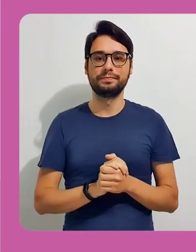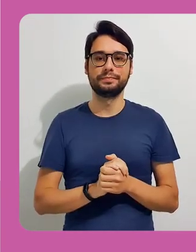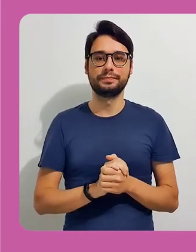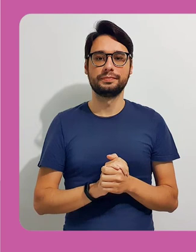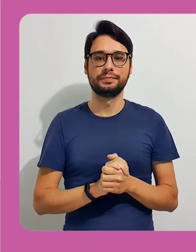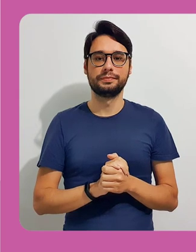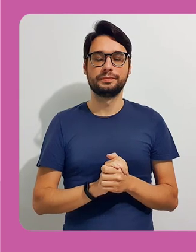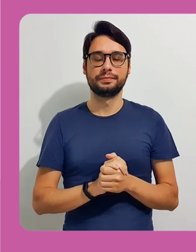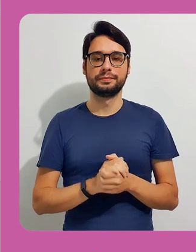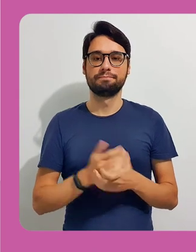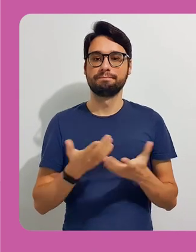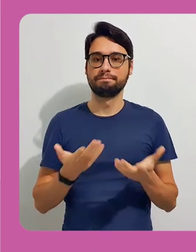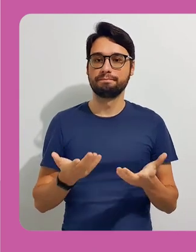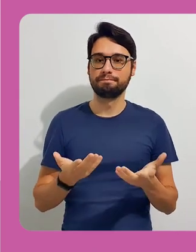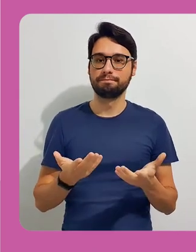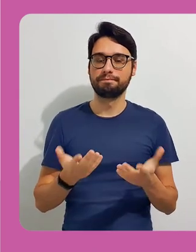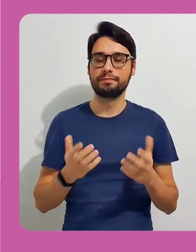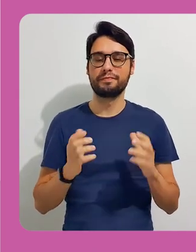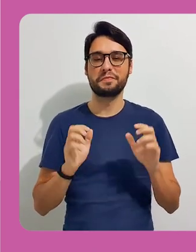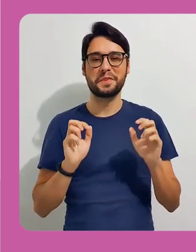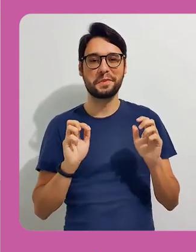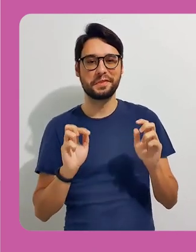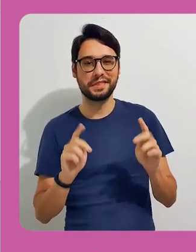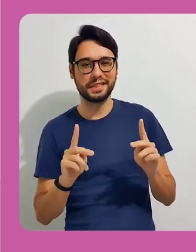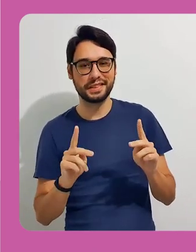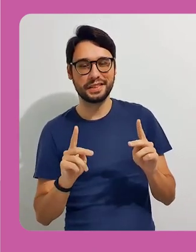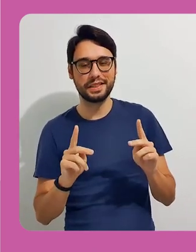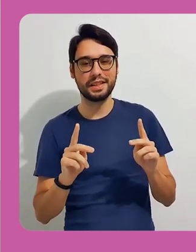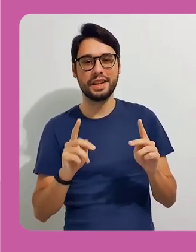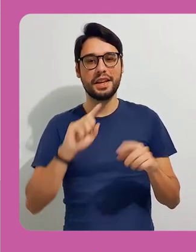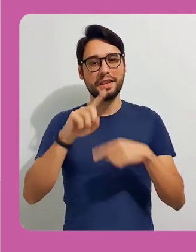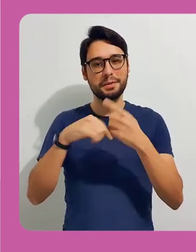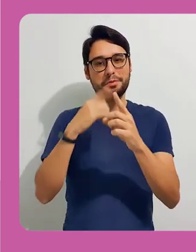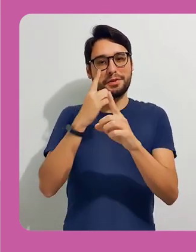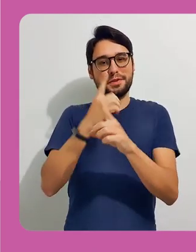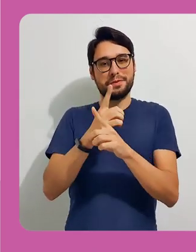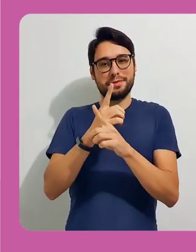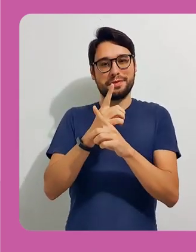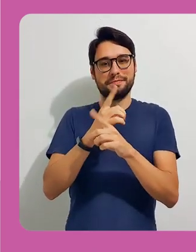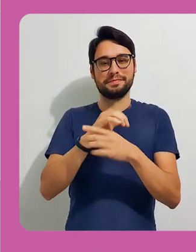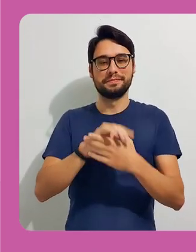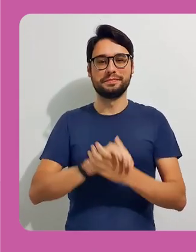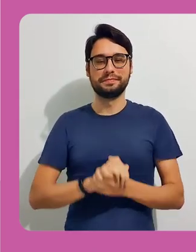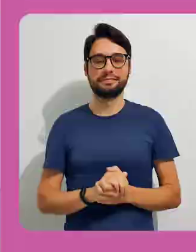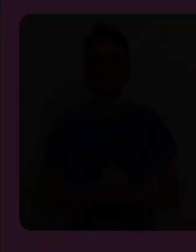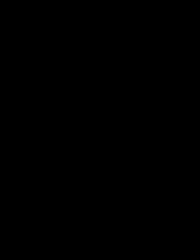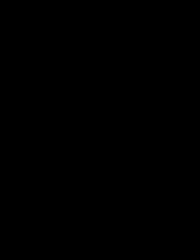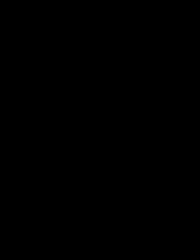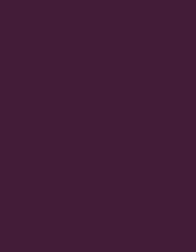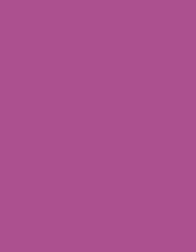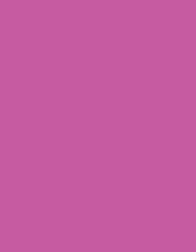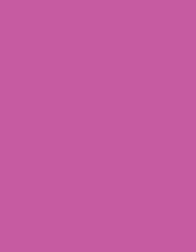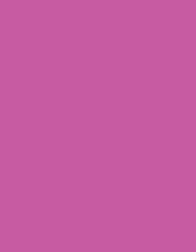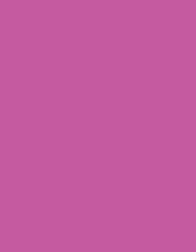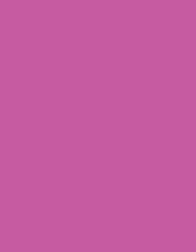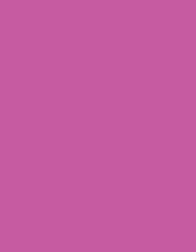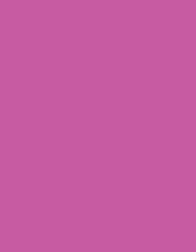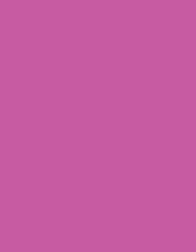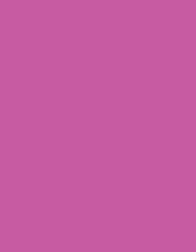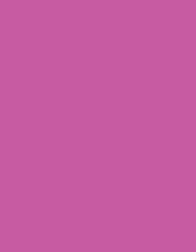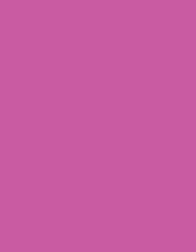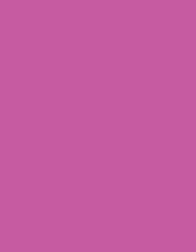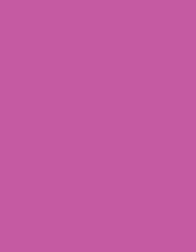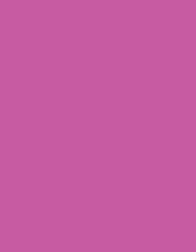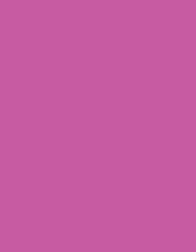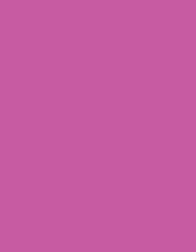toda vez que ele enviar atualizar aquela tarefa vai chegar um e-mail para você dizendo que ele envio com o